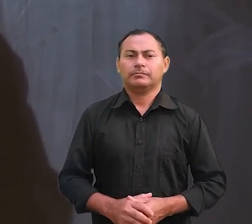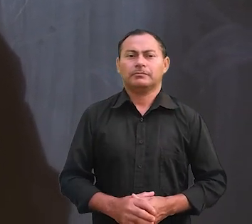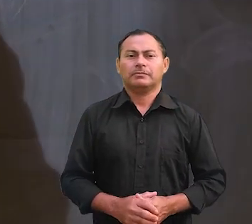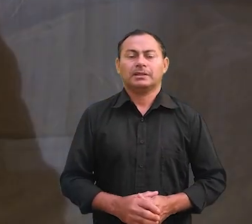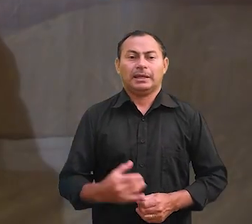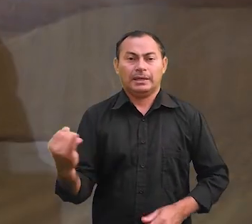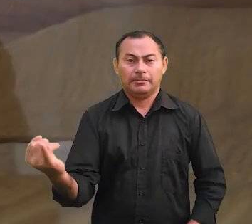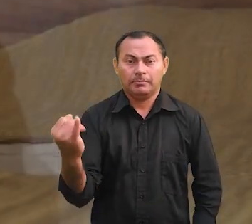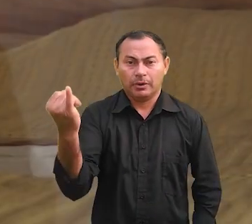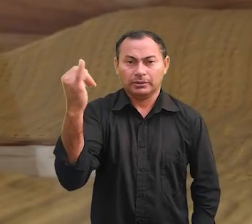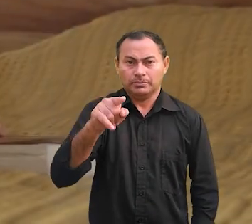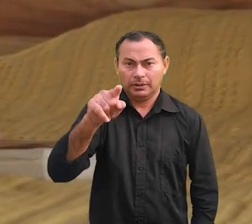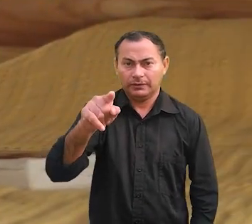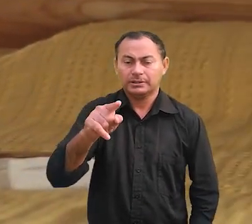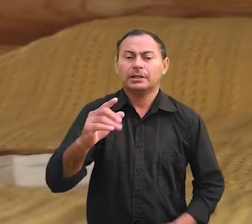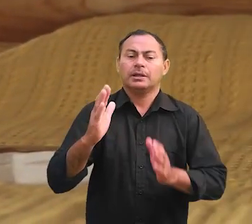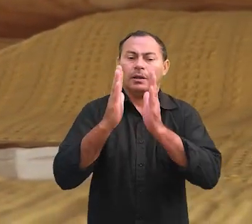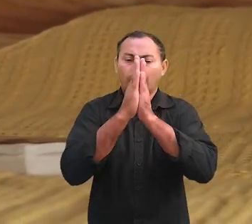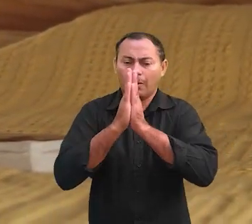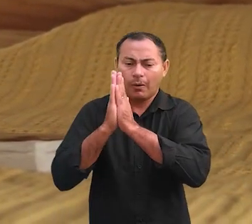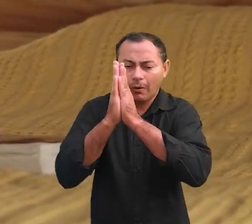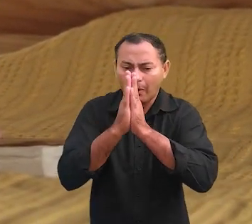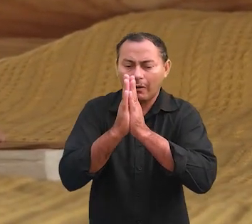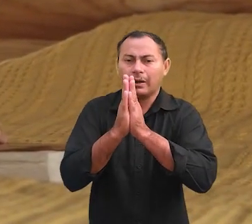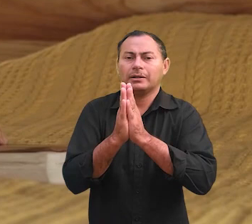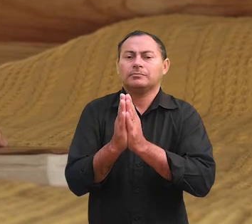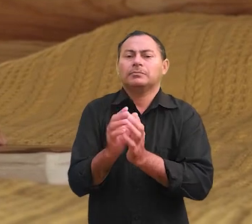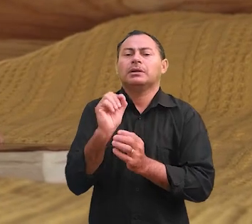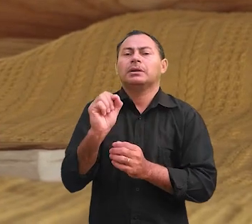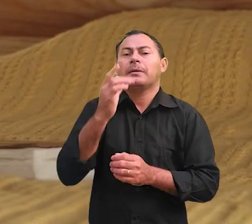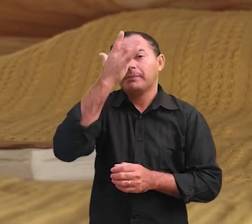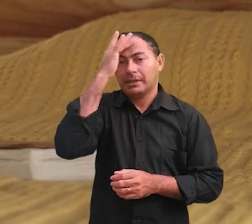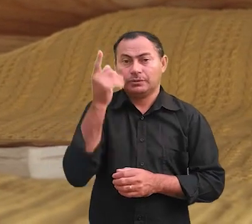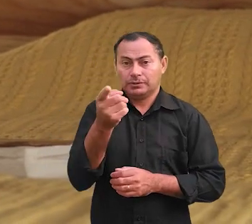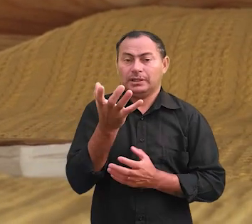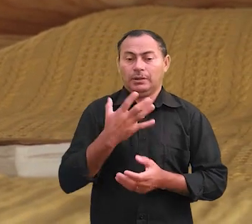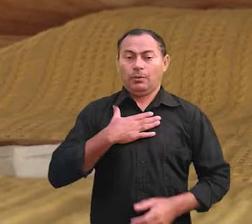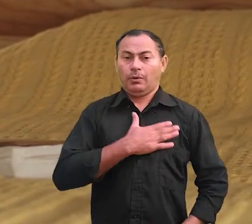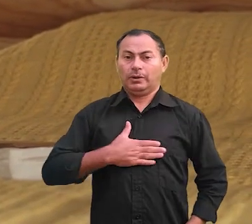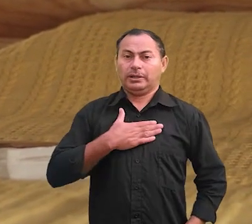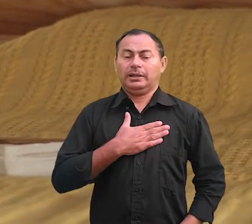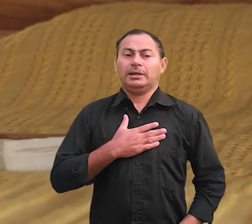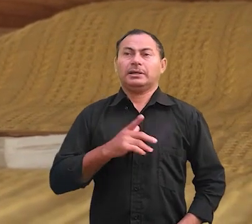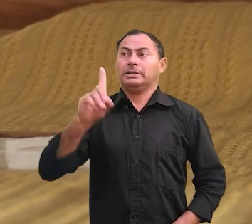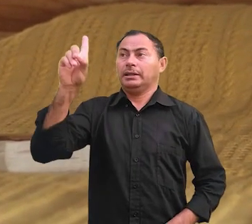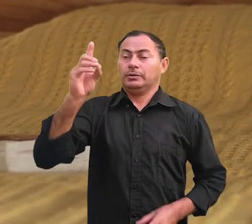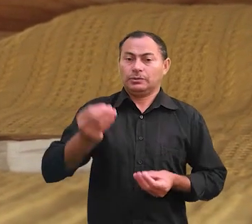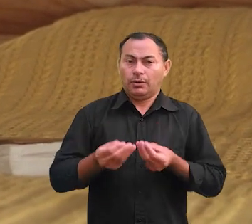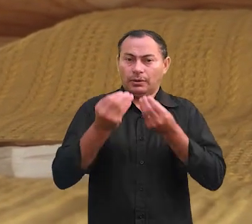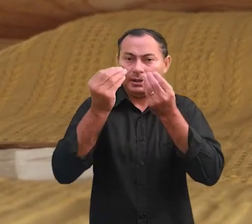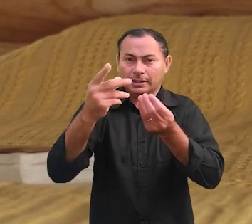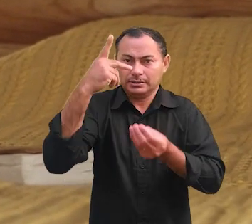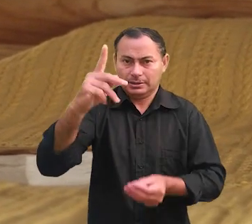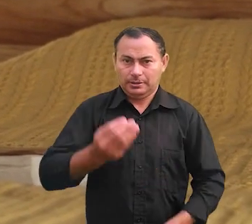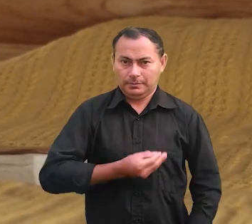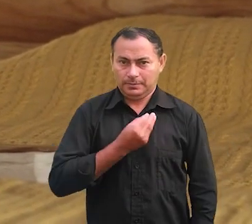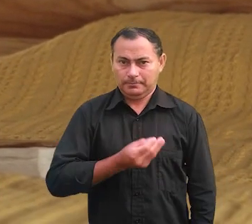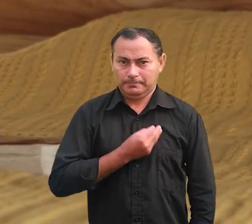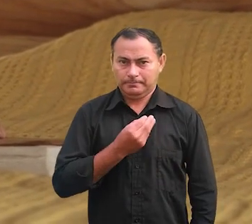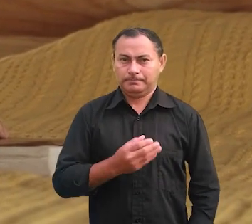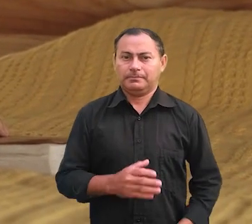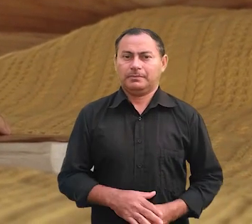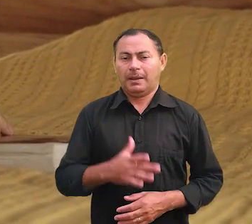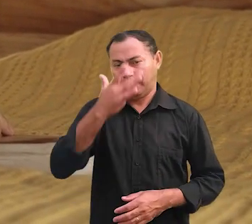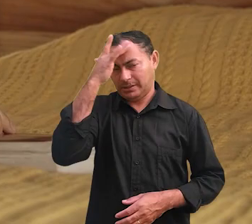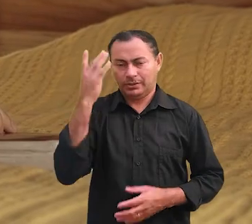é muito importante que você olha em relação ao tipo de pessoa que você gostaria que Deus colocasse em